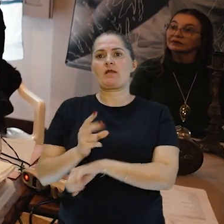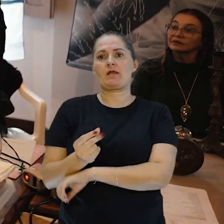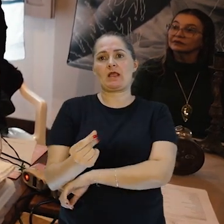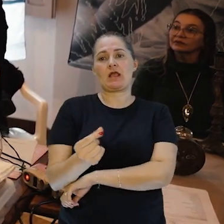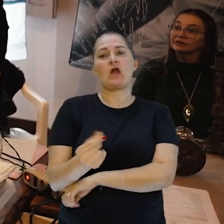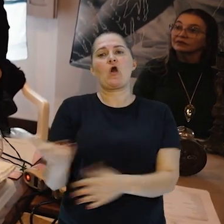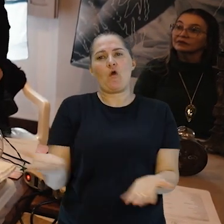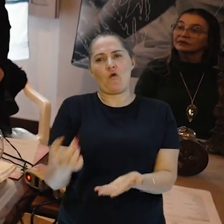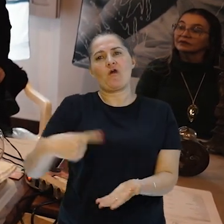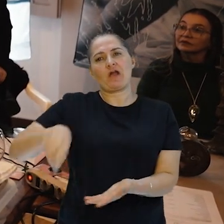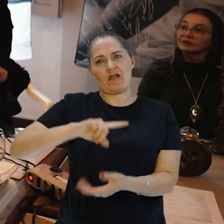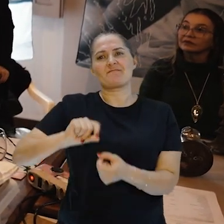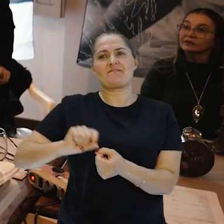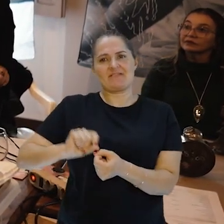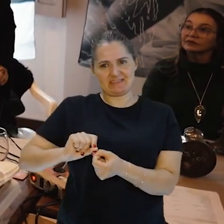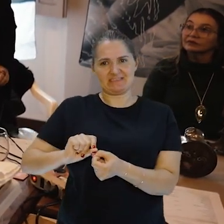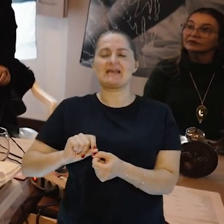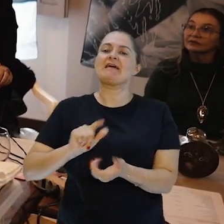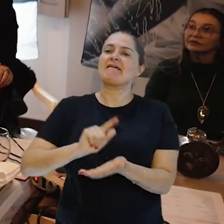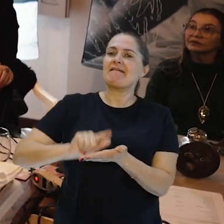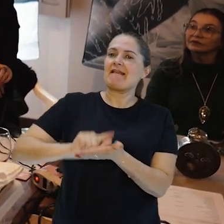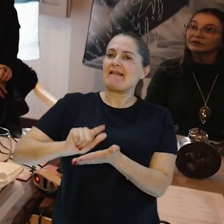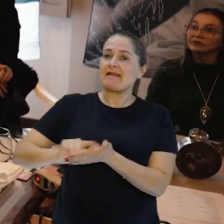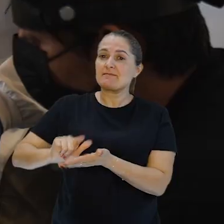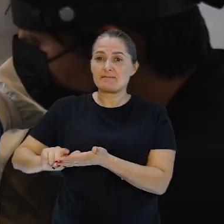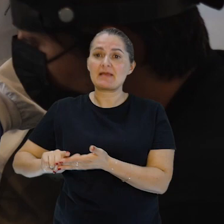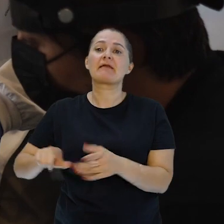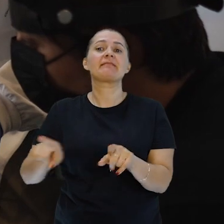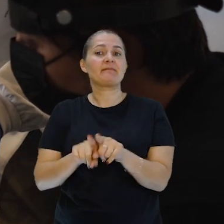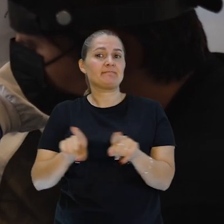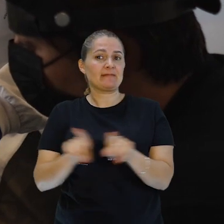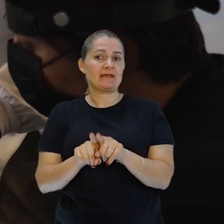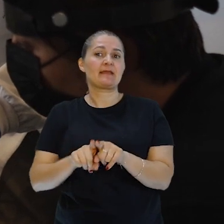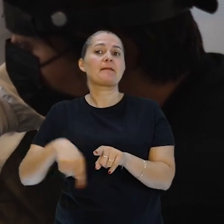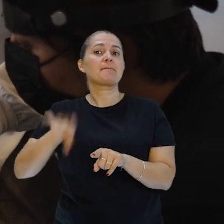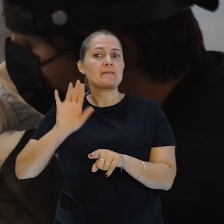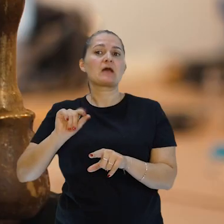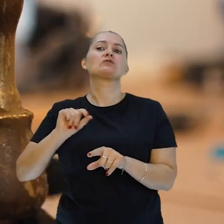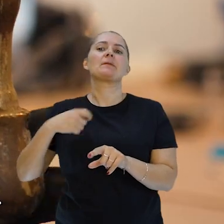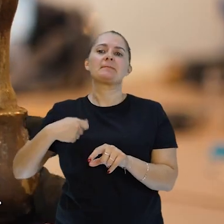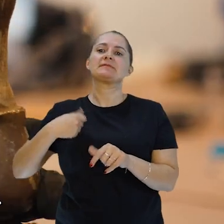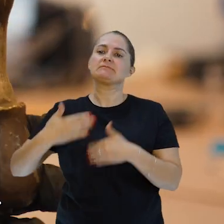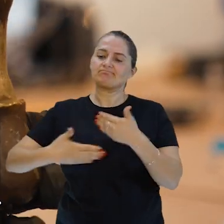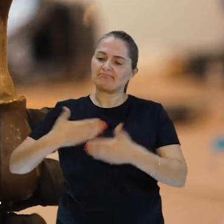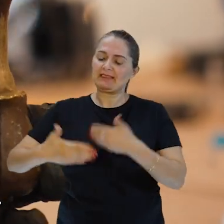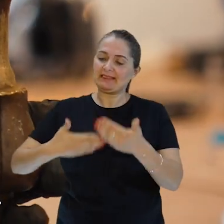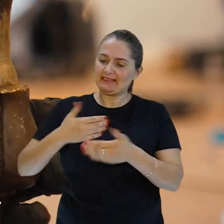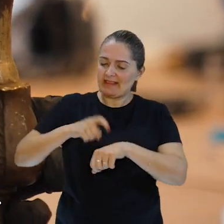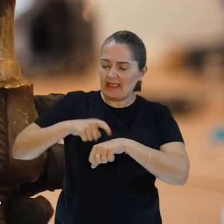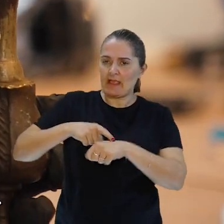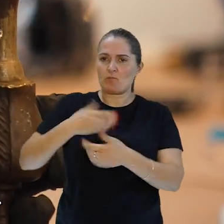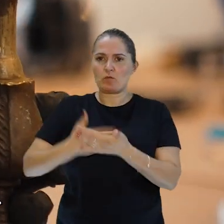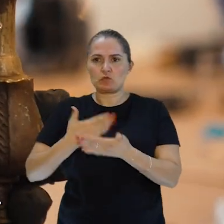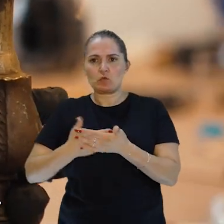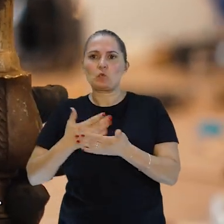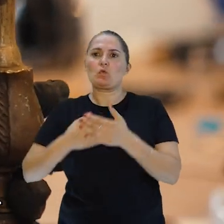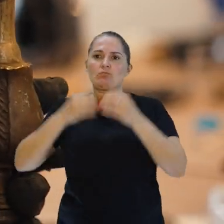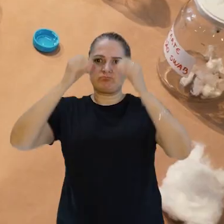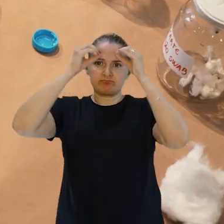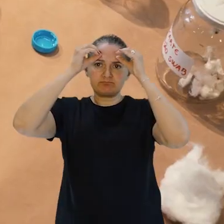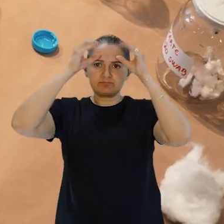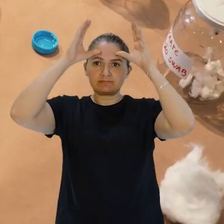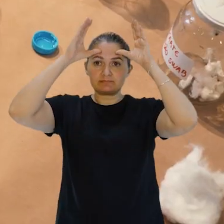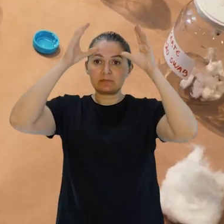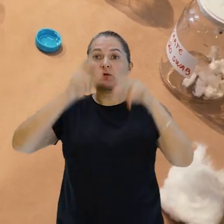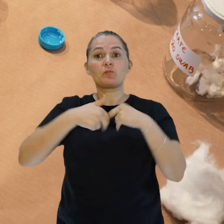caso, né? O que a gente vai fazer hoje, higienização, essa parte também ela requer tempo, estudo, conhecimento.